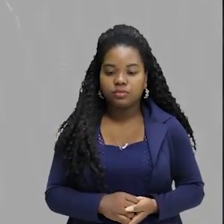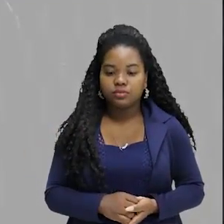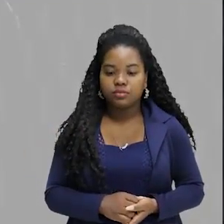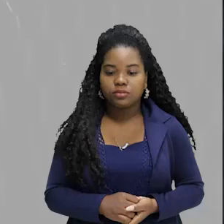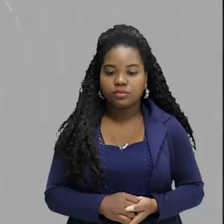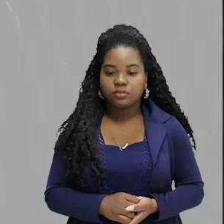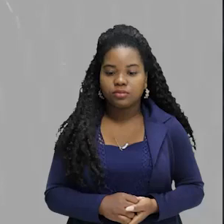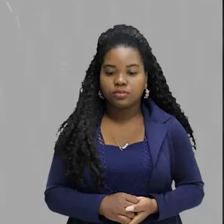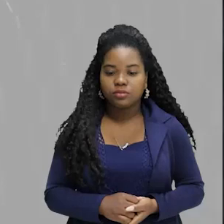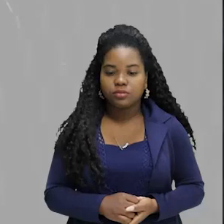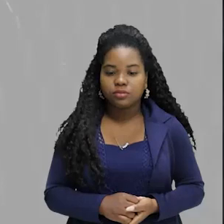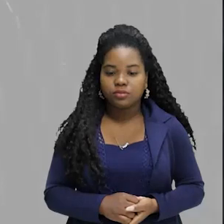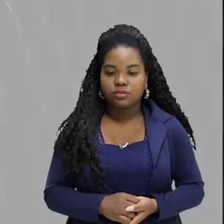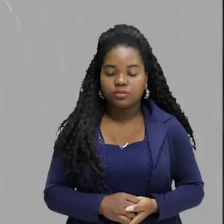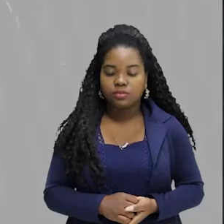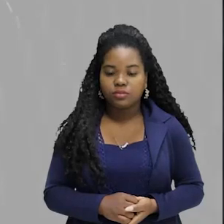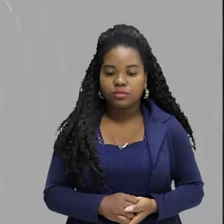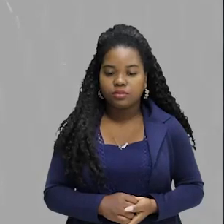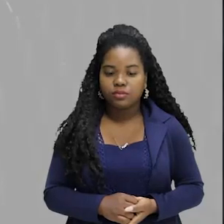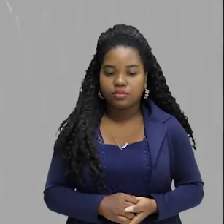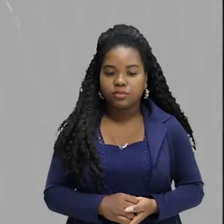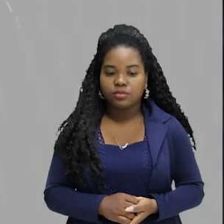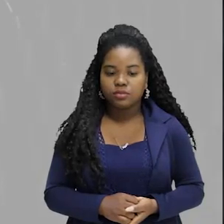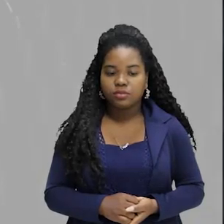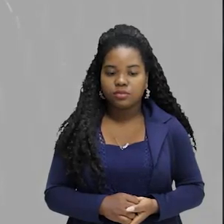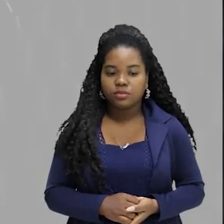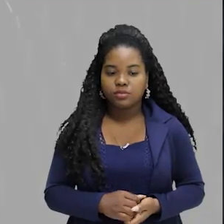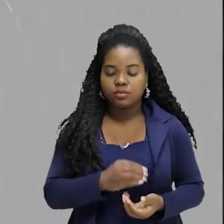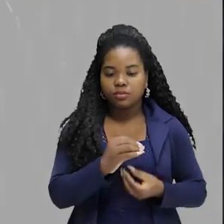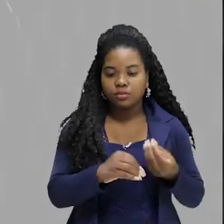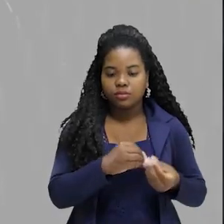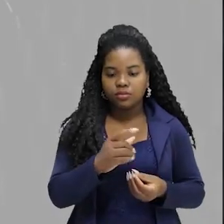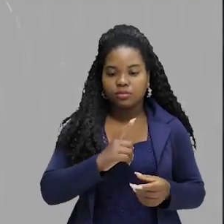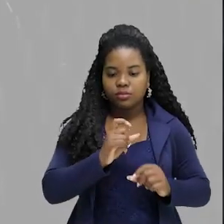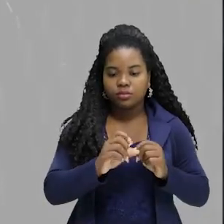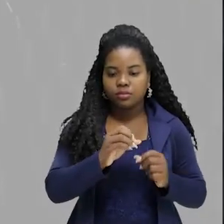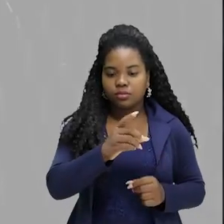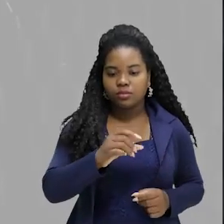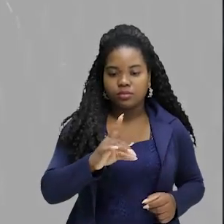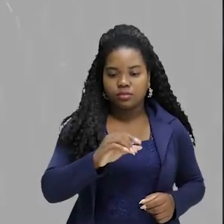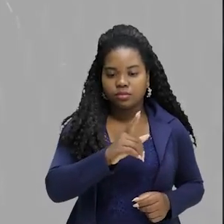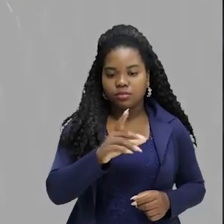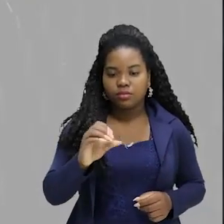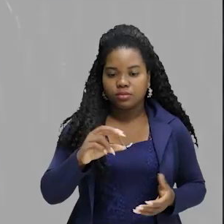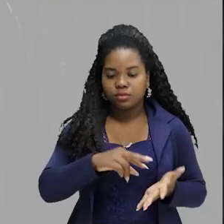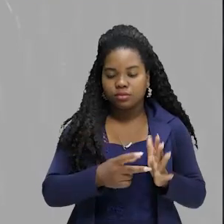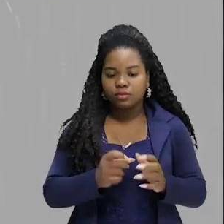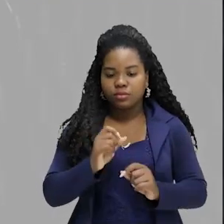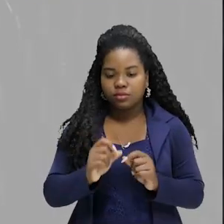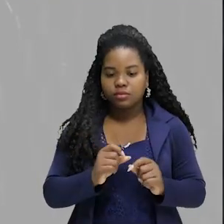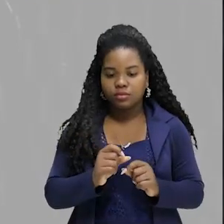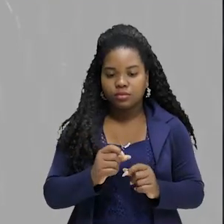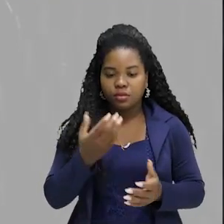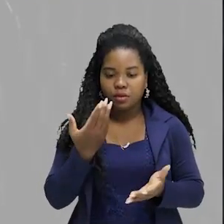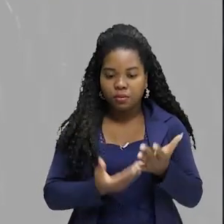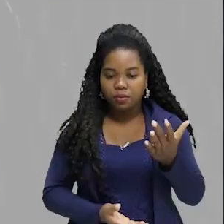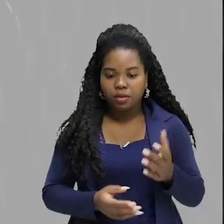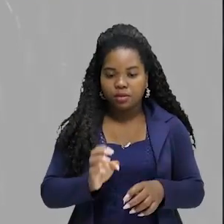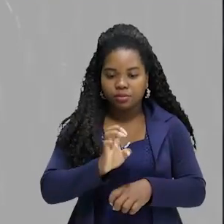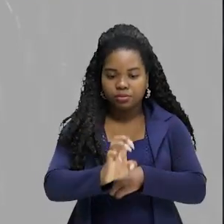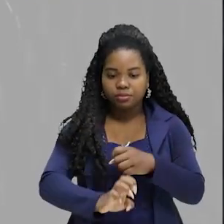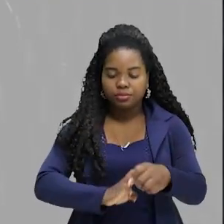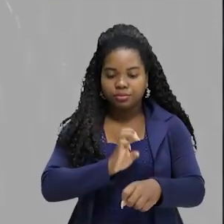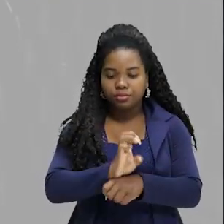né? Sempre uma substância sofre oxidação, que significa, na prática, perda de